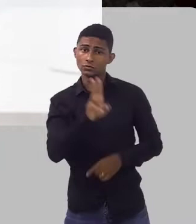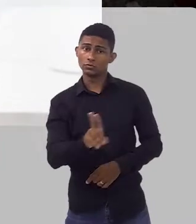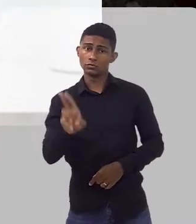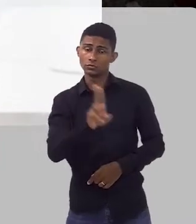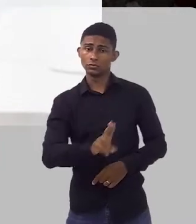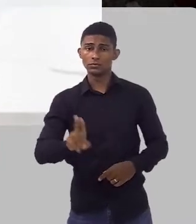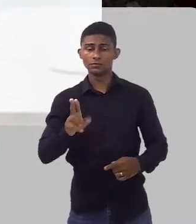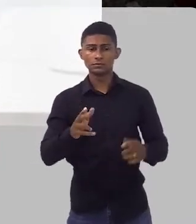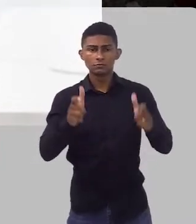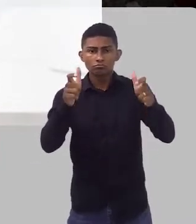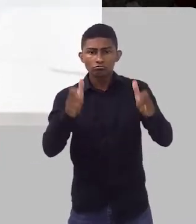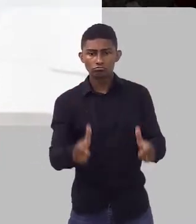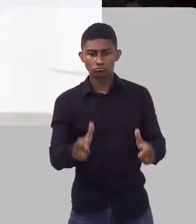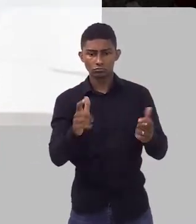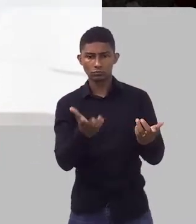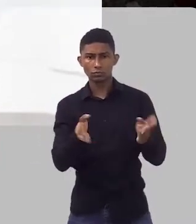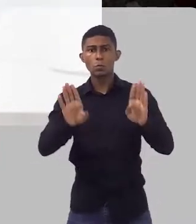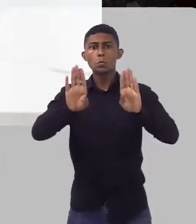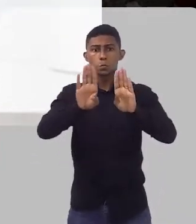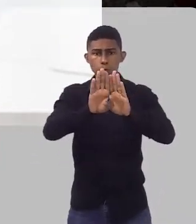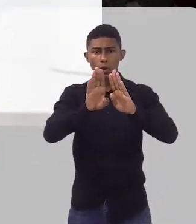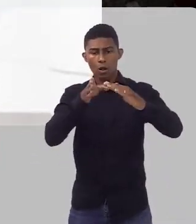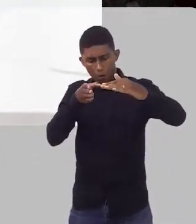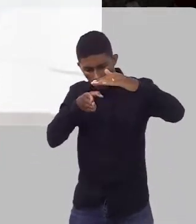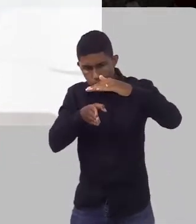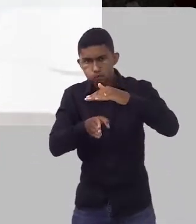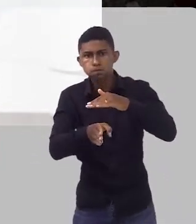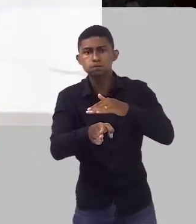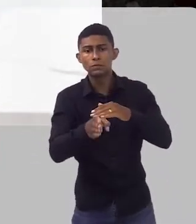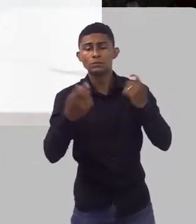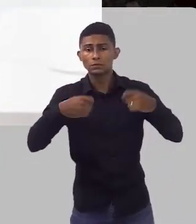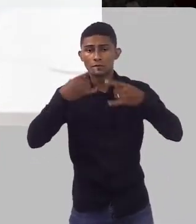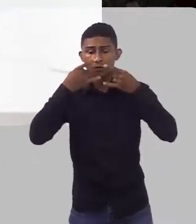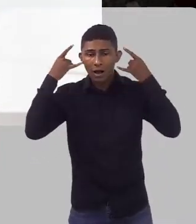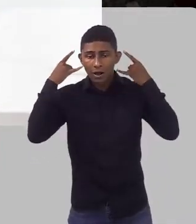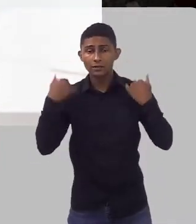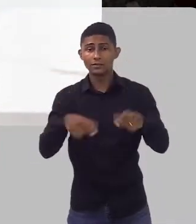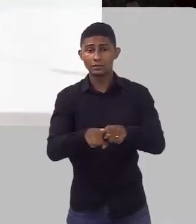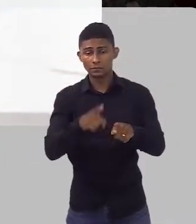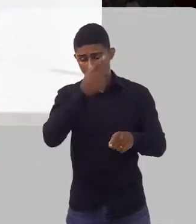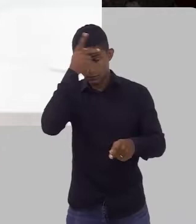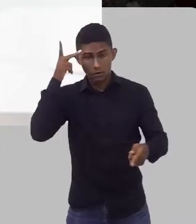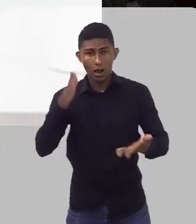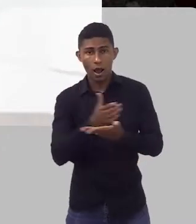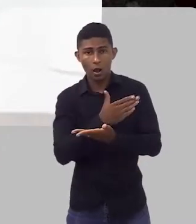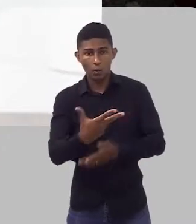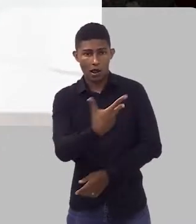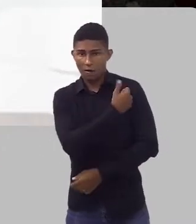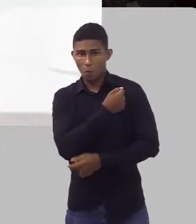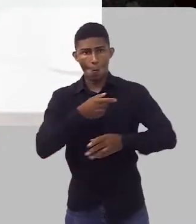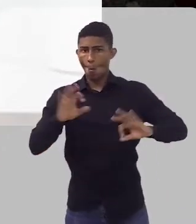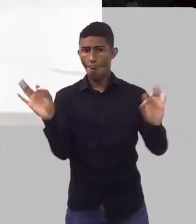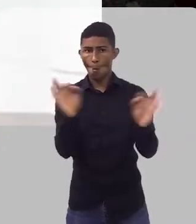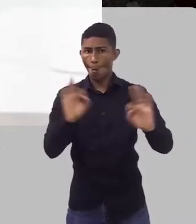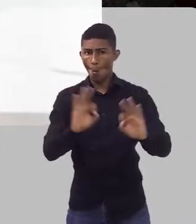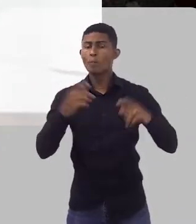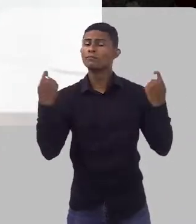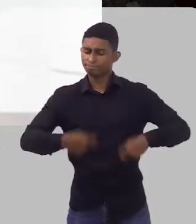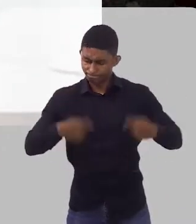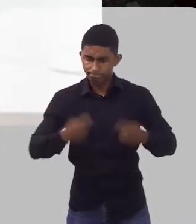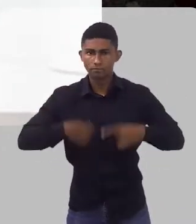Qualquer ambiente fechado deve ser de máscara. Pessoas não vacinadas, por algum motivo ainda não tomou vacina, tem que usar